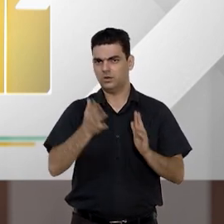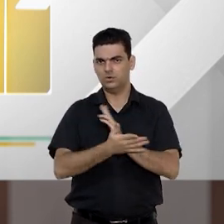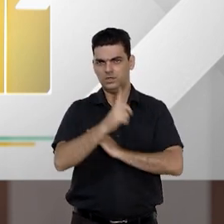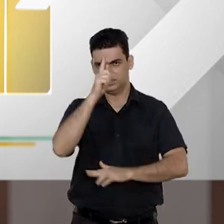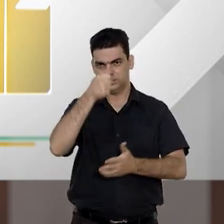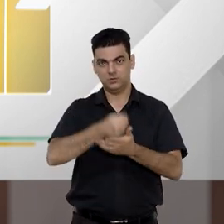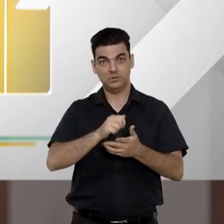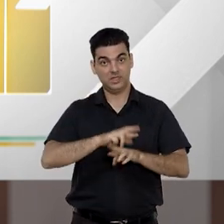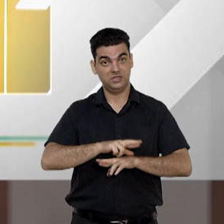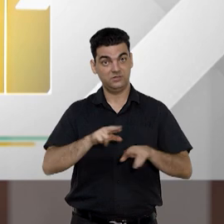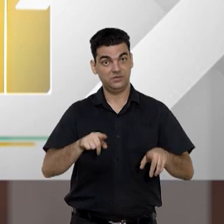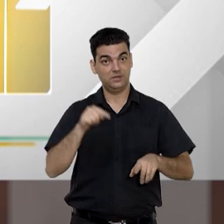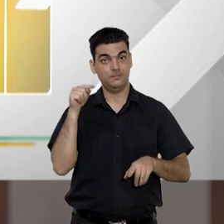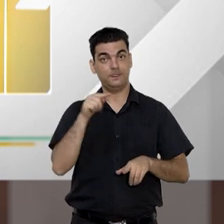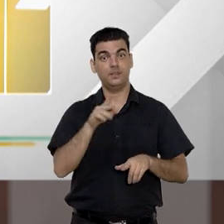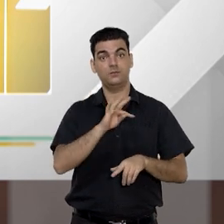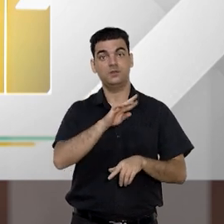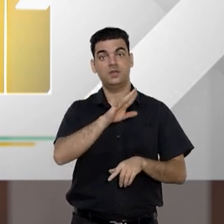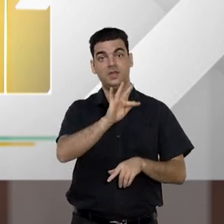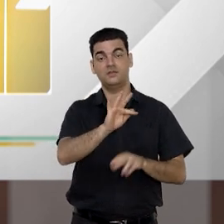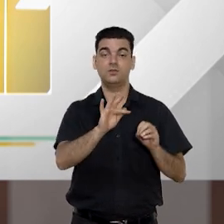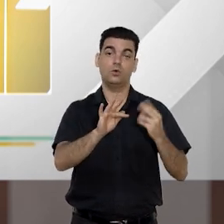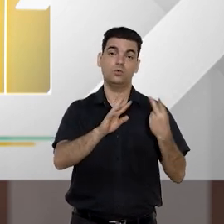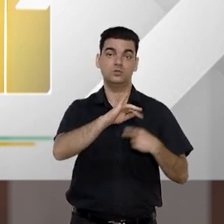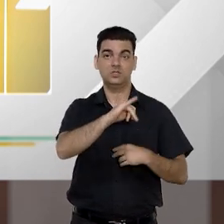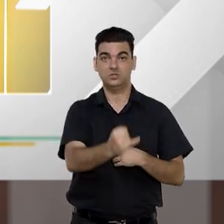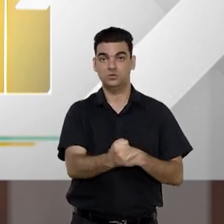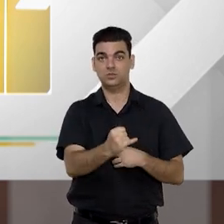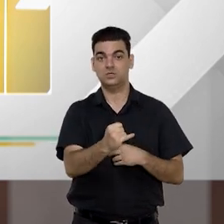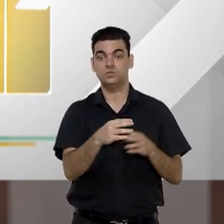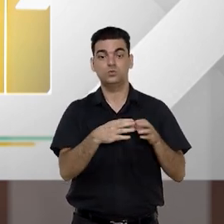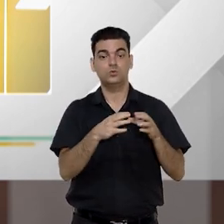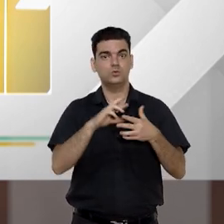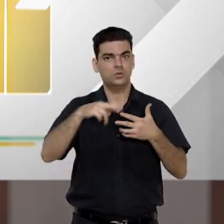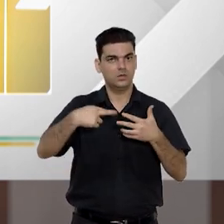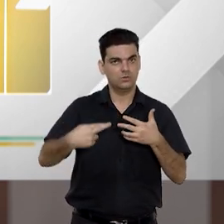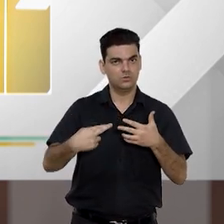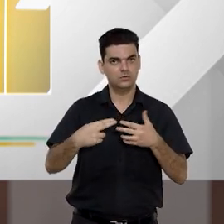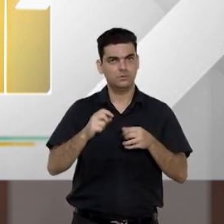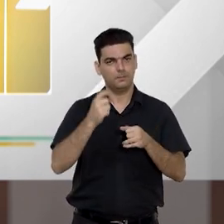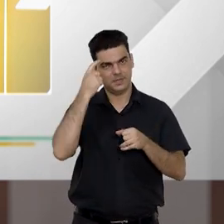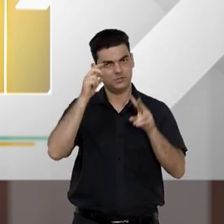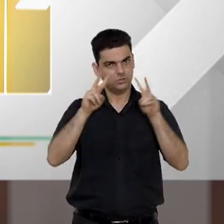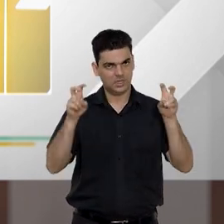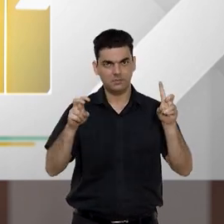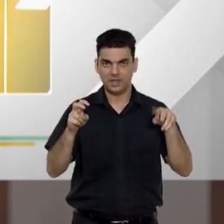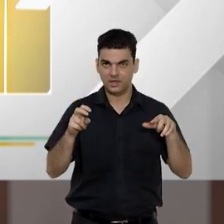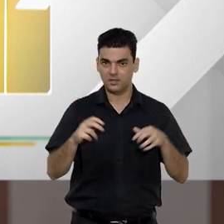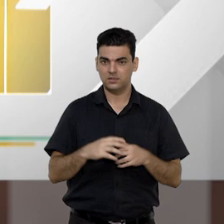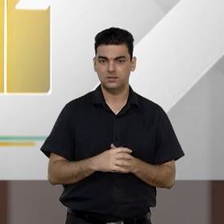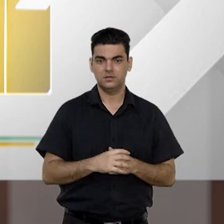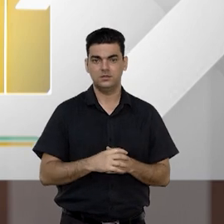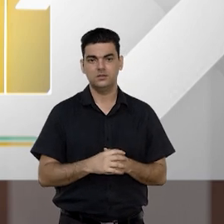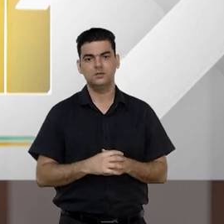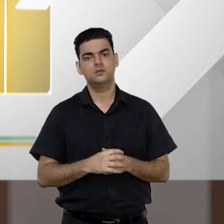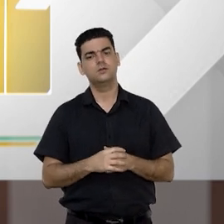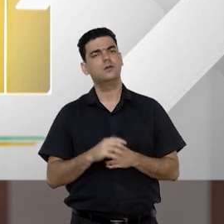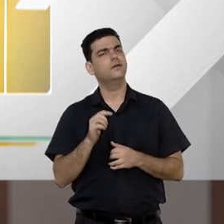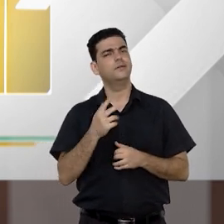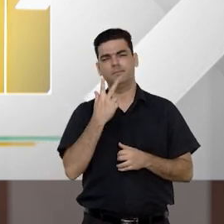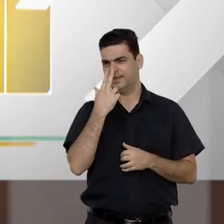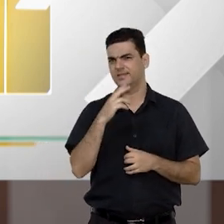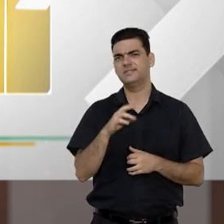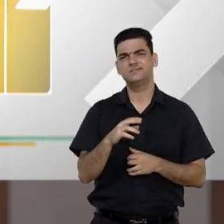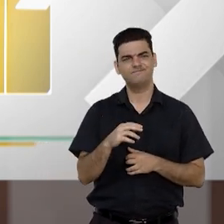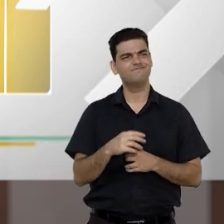impedir eventuais decisões diferentes de TRF ou de TJ e turma recursal sobre a mesma questão?